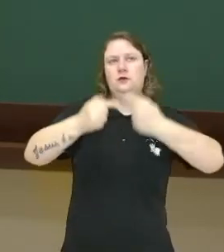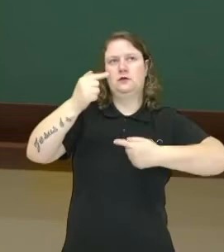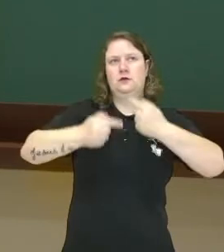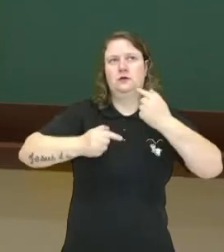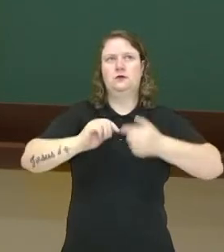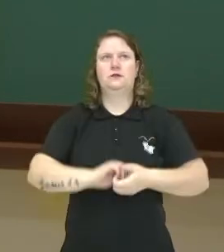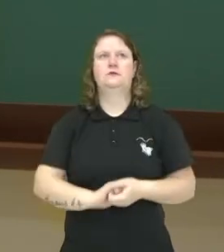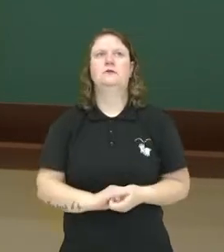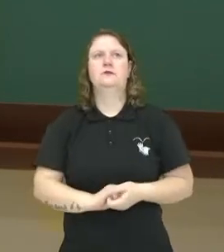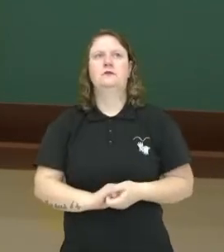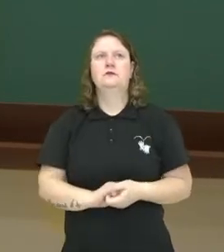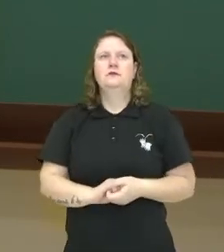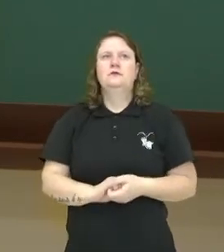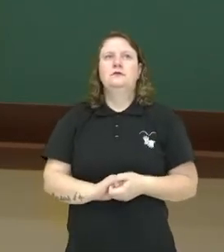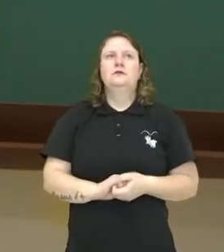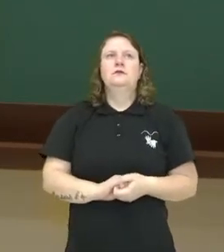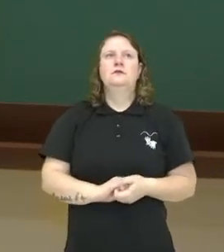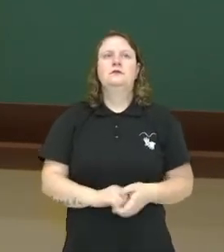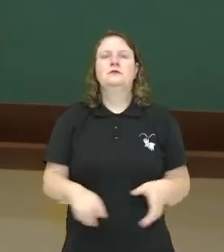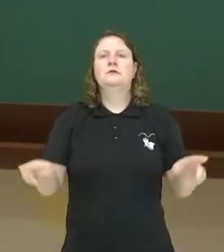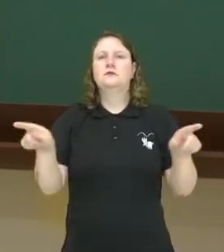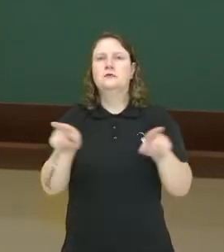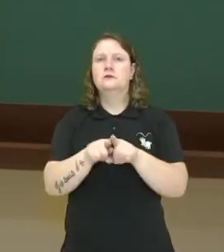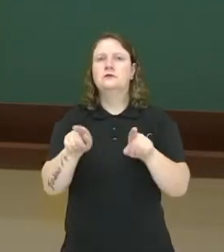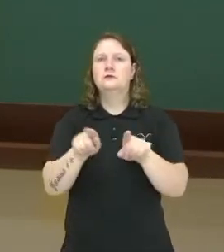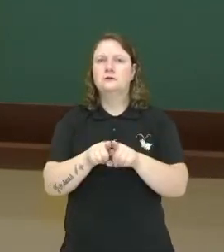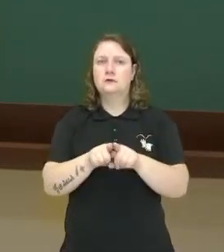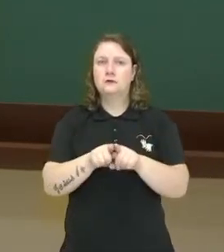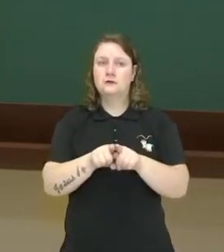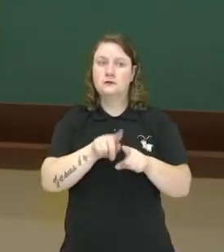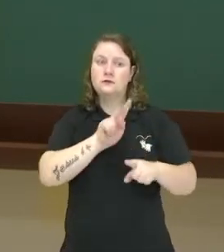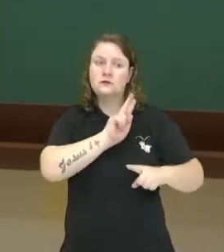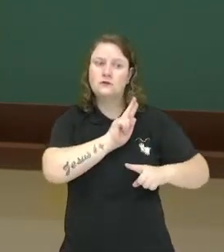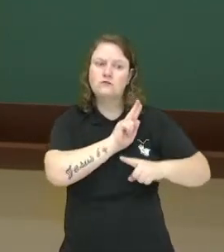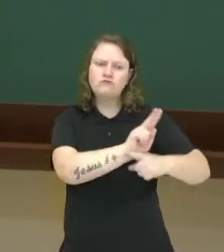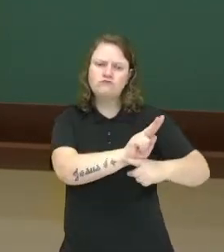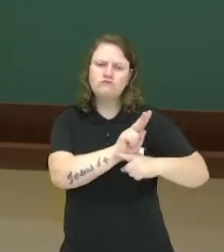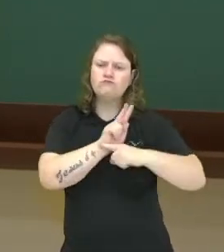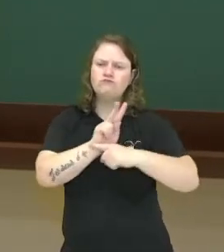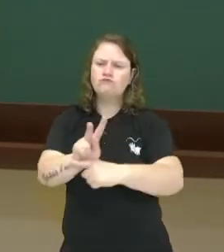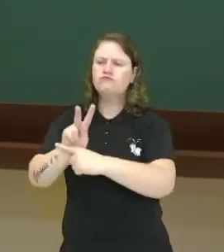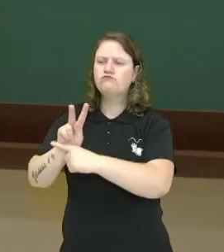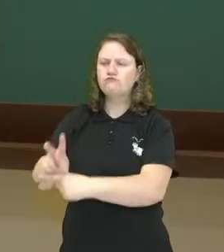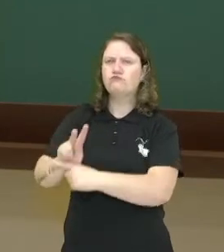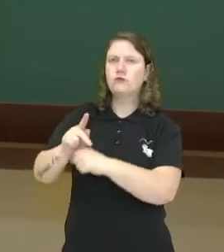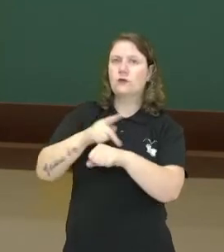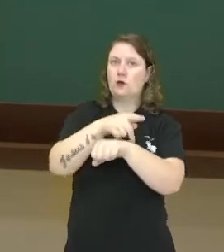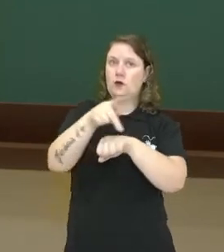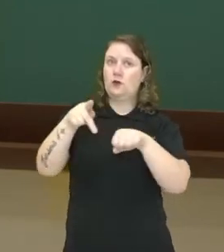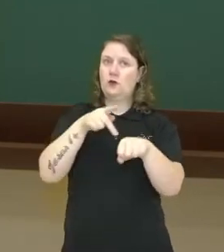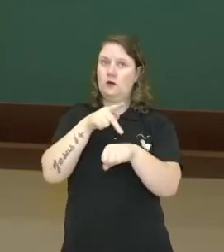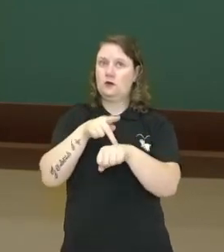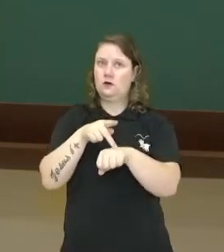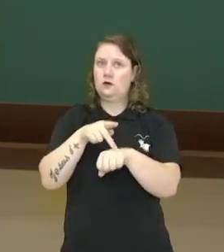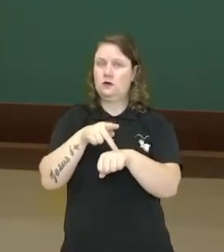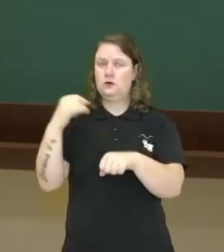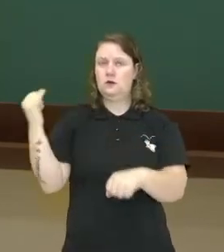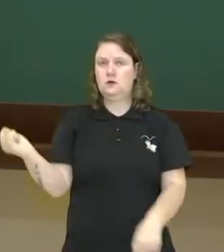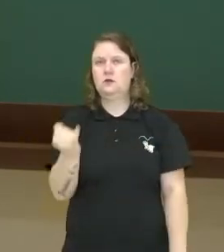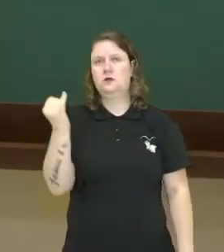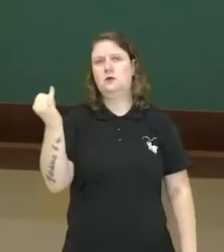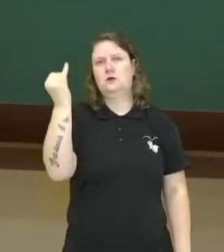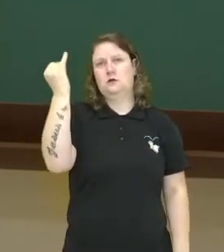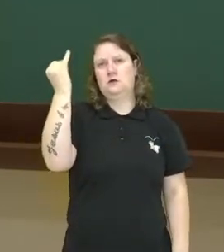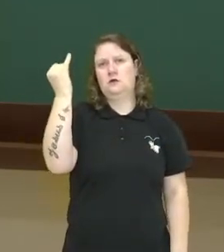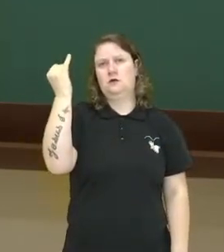a respeito. E a defesa do país é importante? O que ela tem de papel importante em toda essa